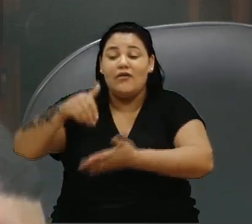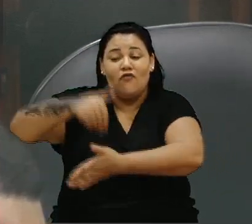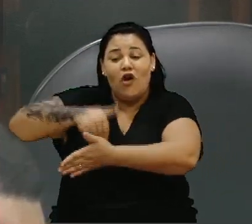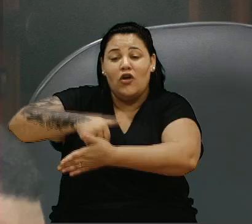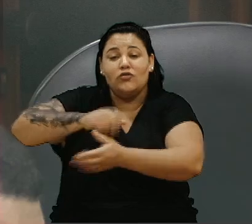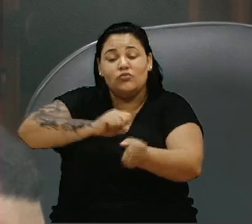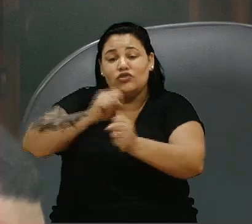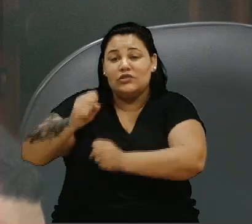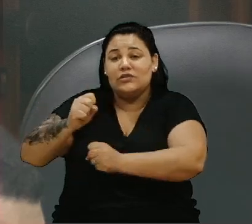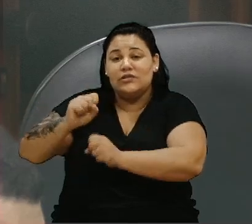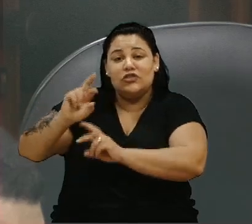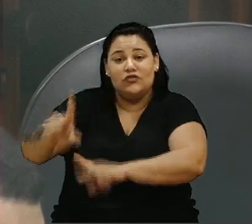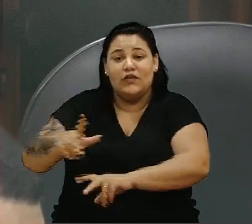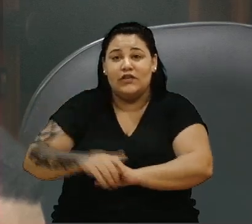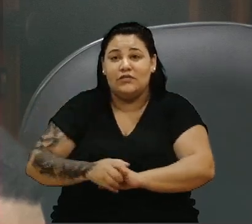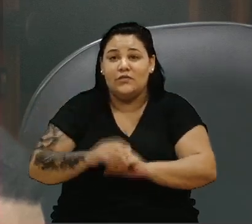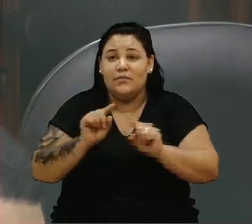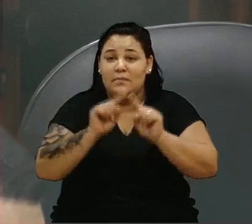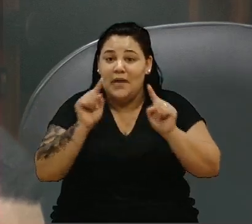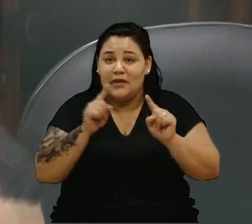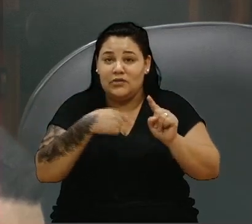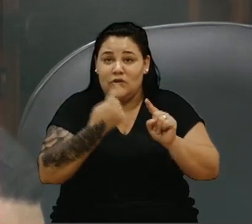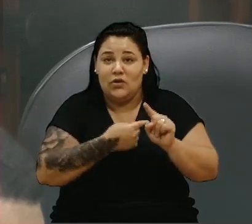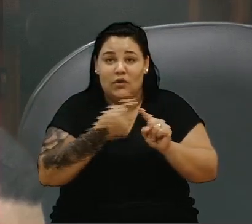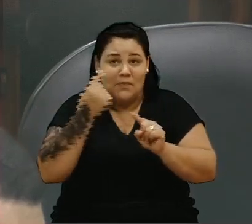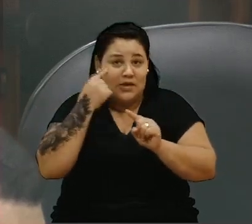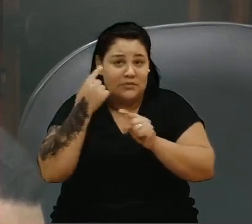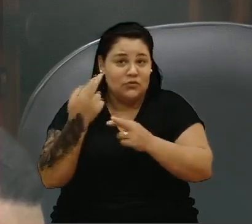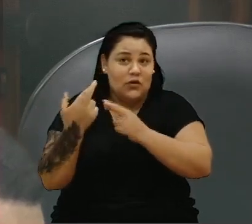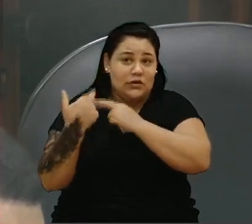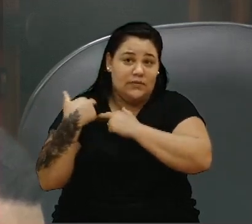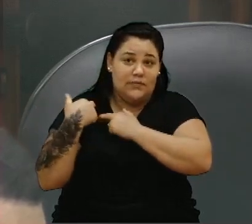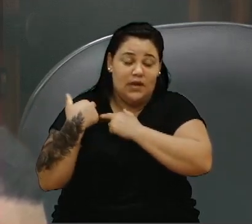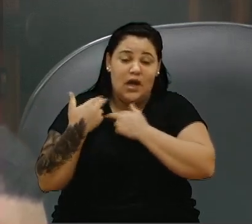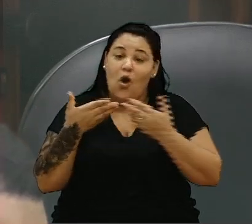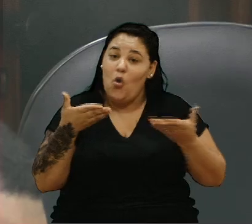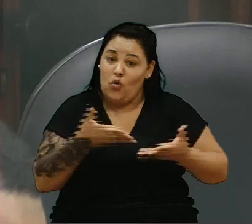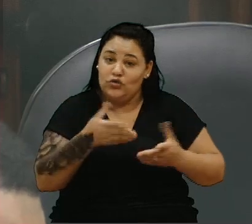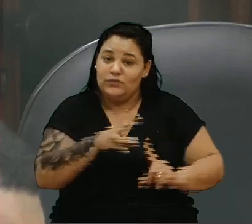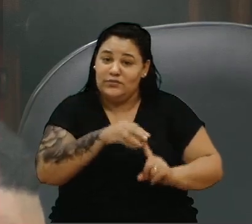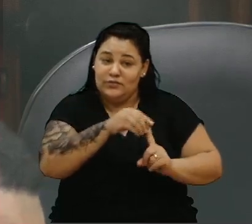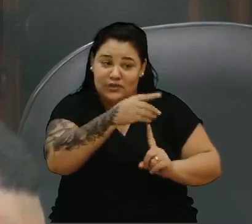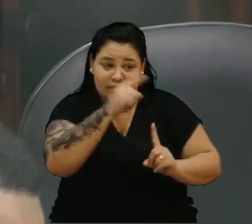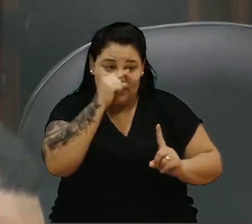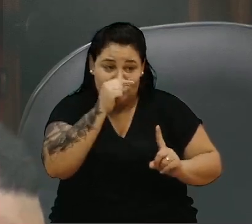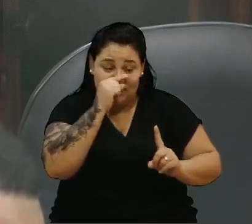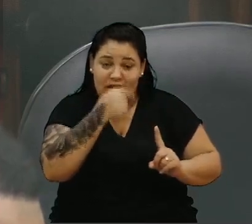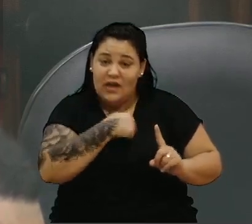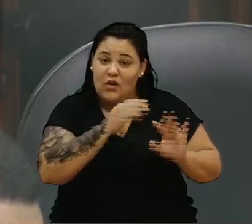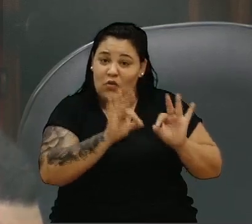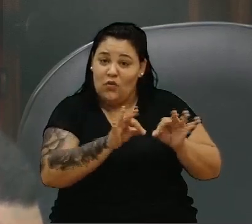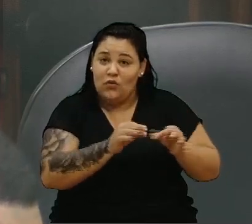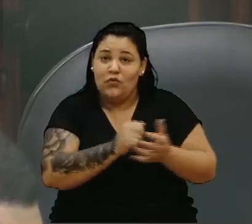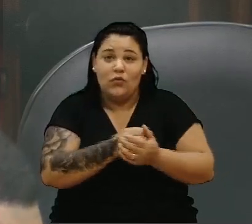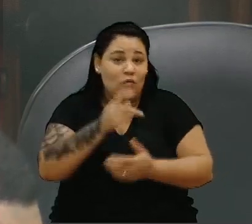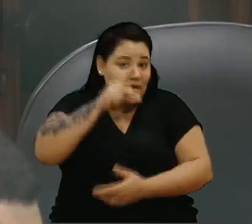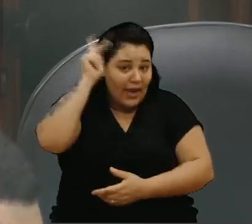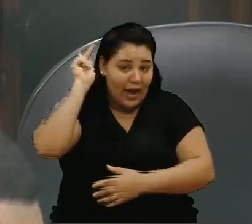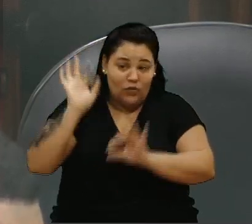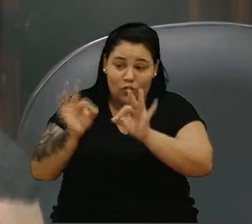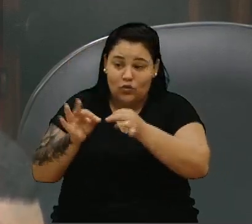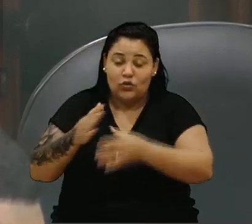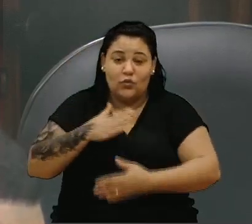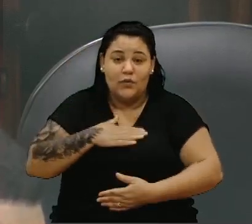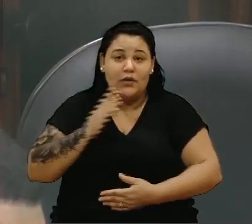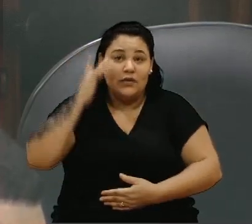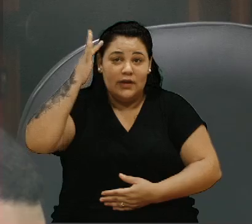diferentes aqui. Mas nós pensamos com responsabilidade. Inclusive, hoje, né, vereador Fantinel, concordei aqui, o Iago também concordou comigo, a vereadora